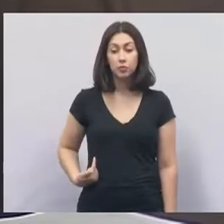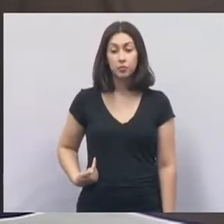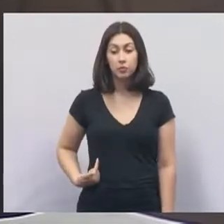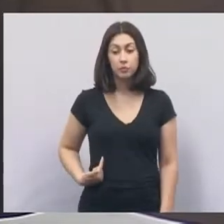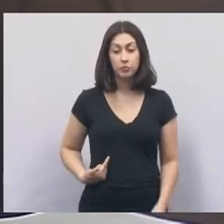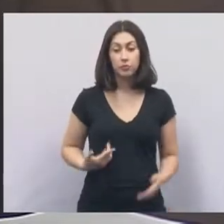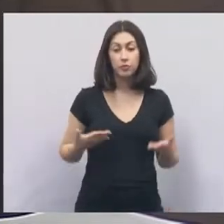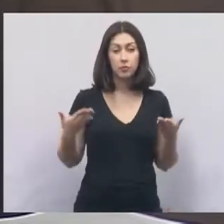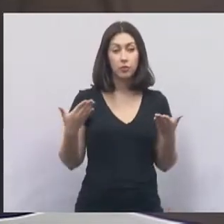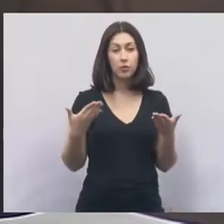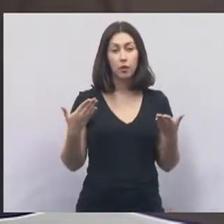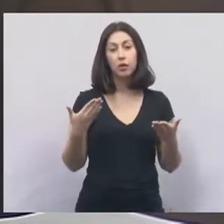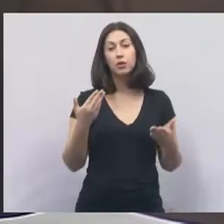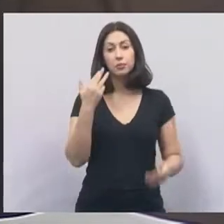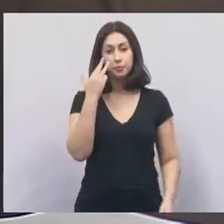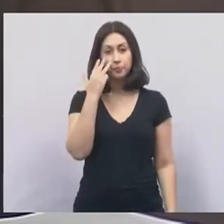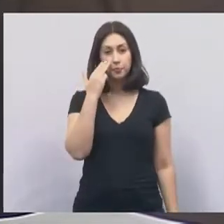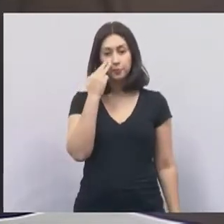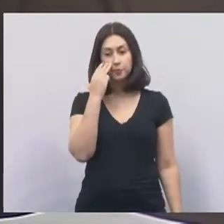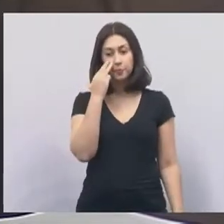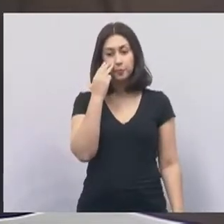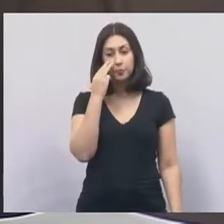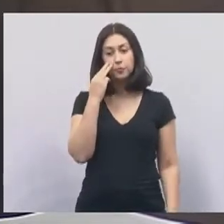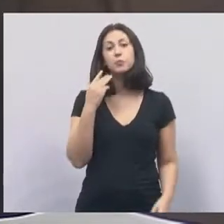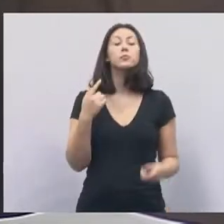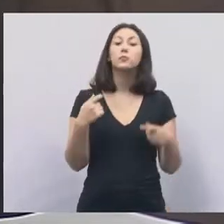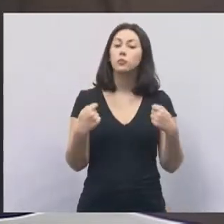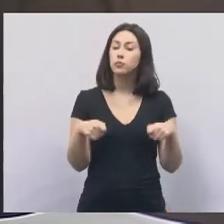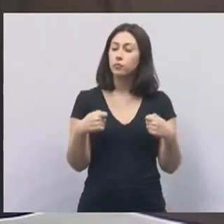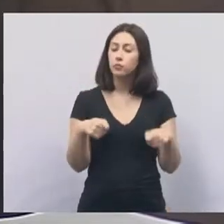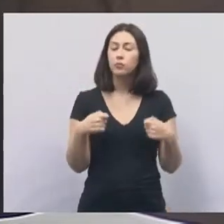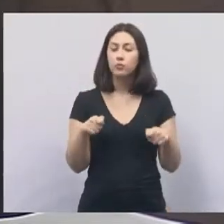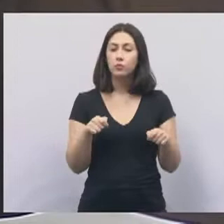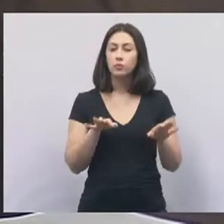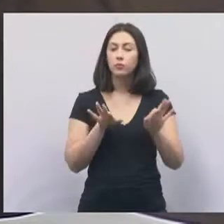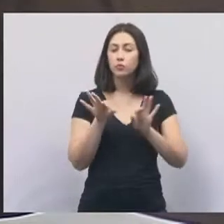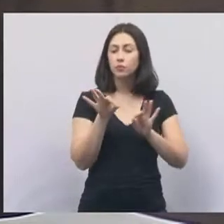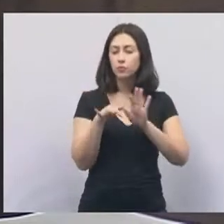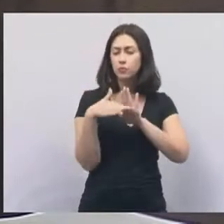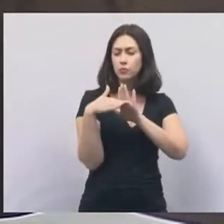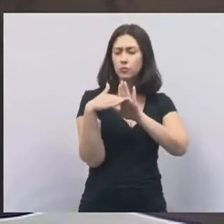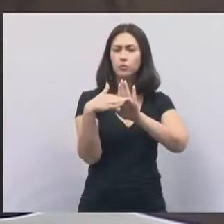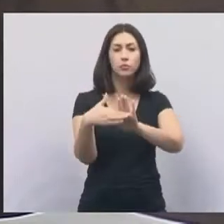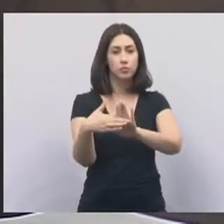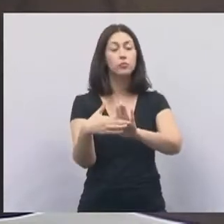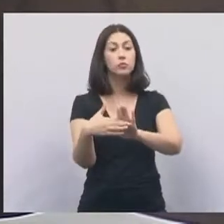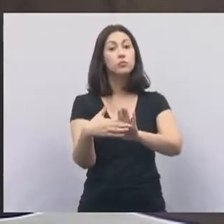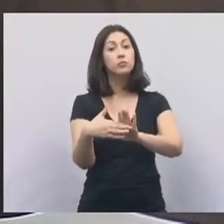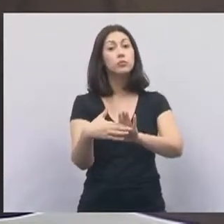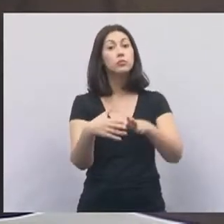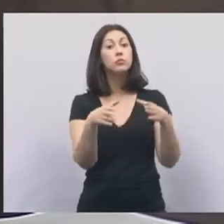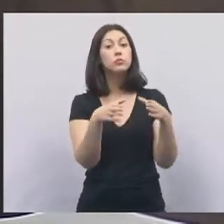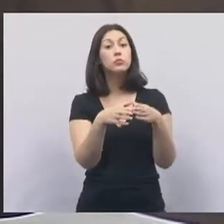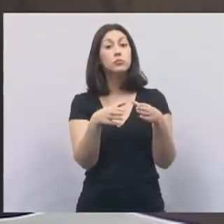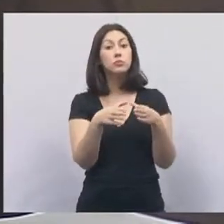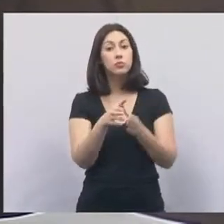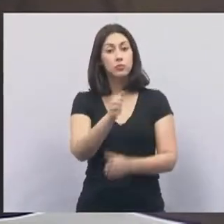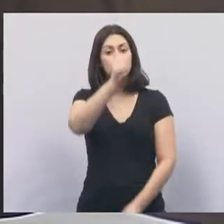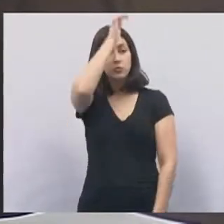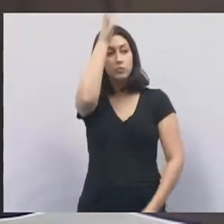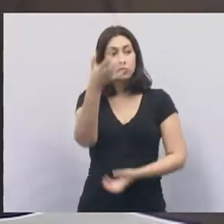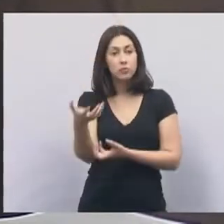que vai assumir aí em 2023 para que possa também ver um recurso e uns olhos diferente para nossa corporação do bombeiro